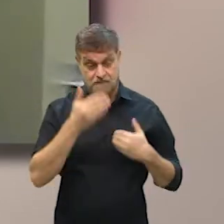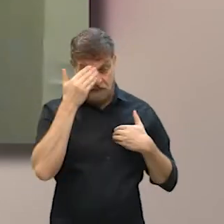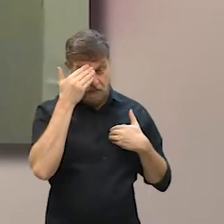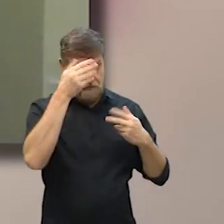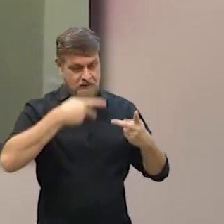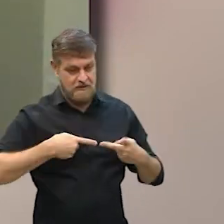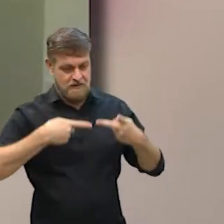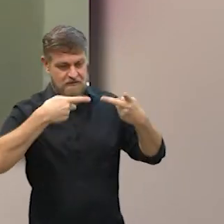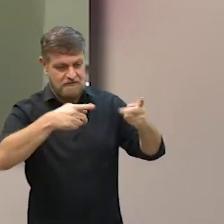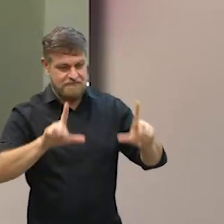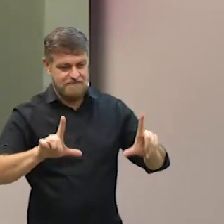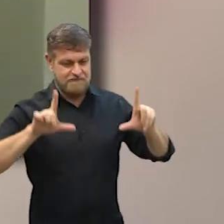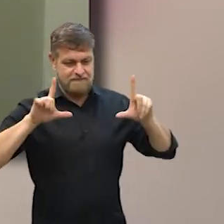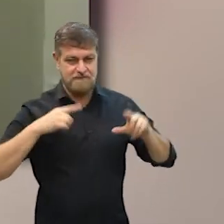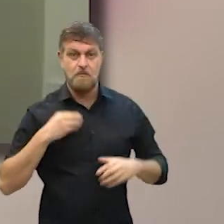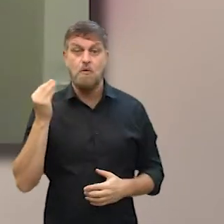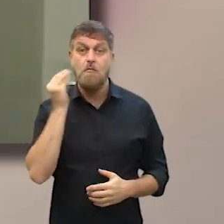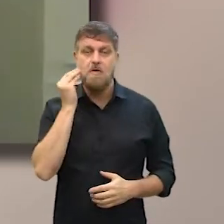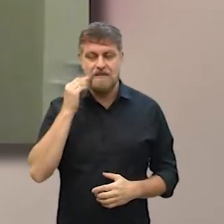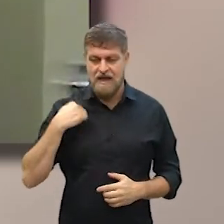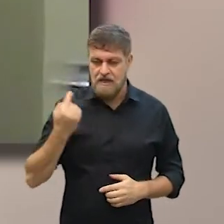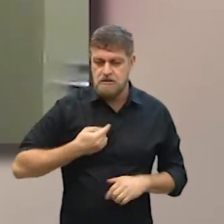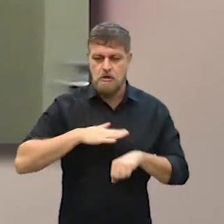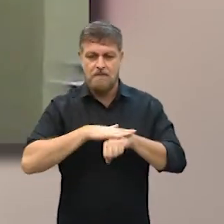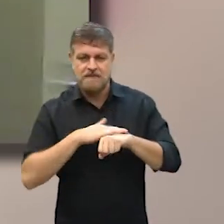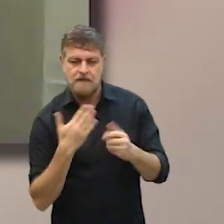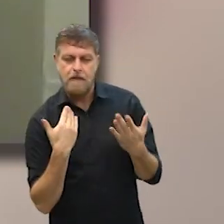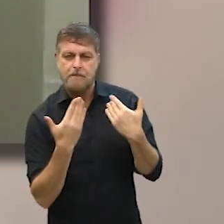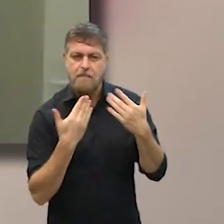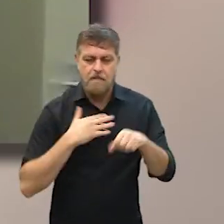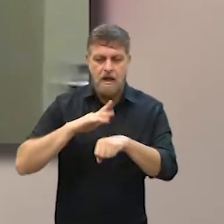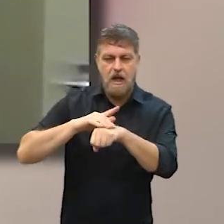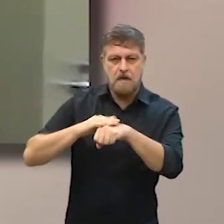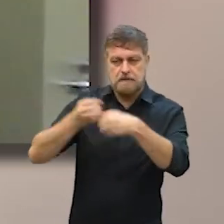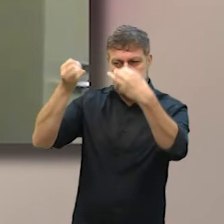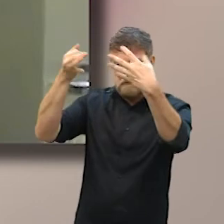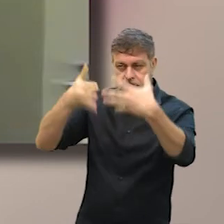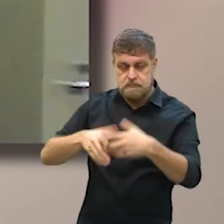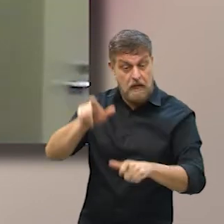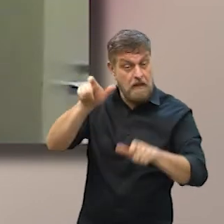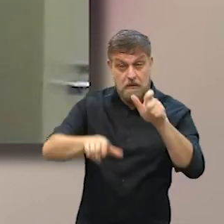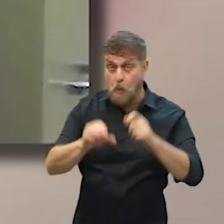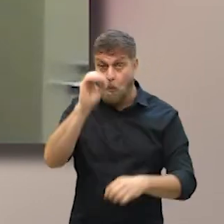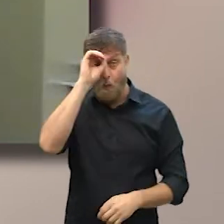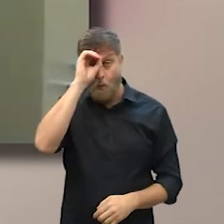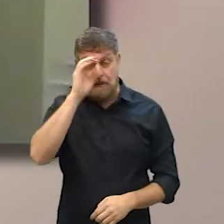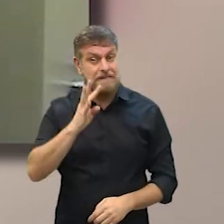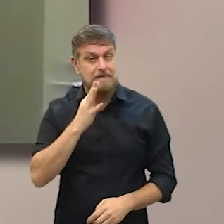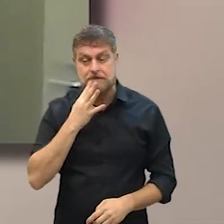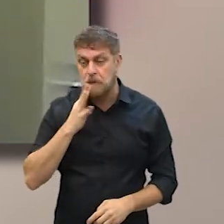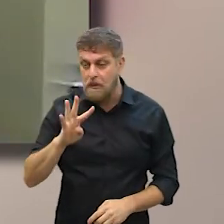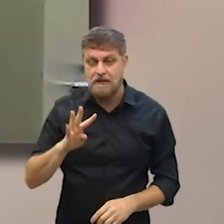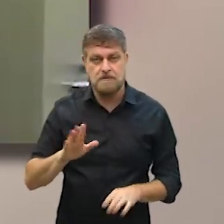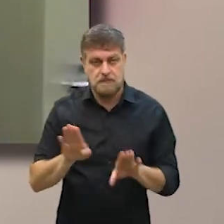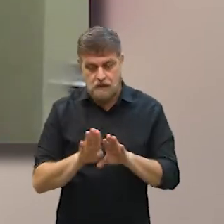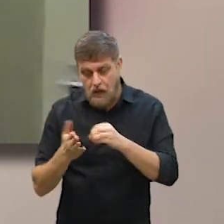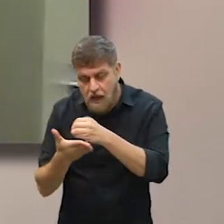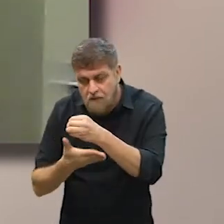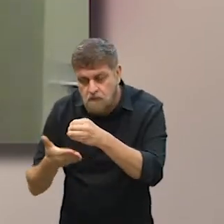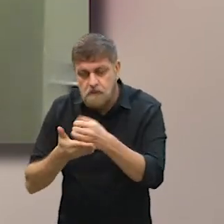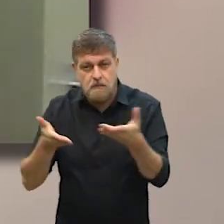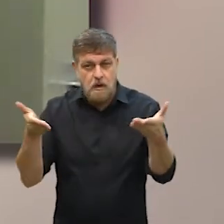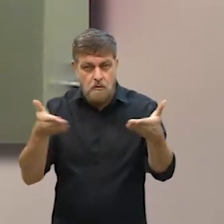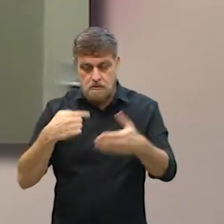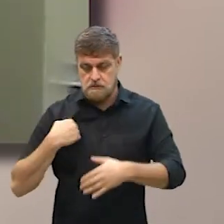é muito obrigado pelo convite como eu falei oportunidade da gente tá conversando sobre essas doenças que não são muito bem conhecidas